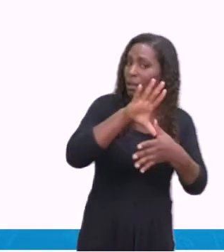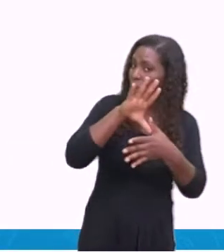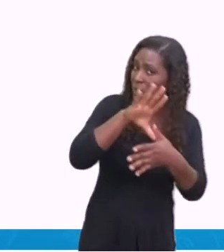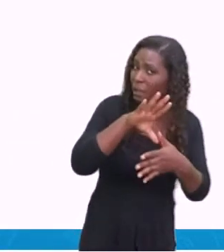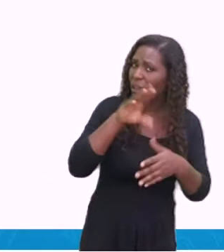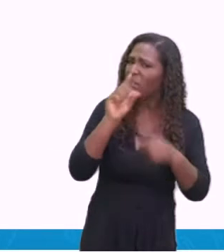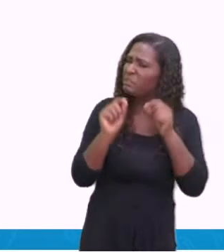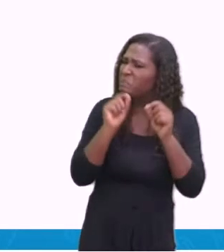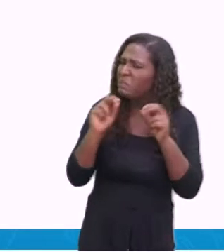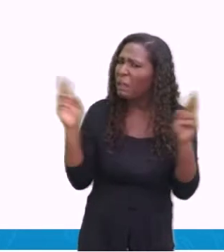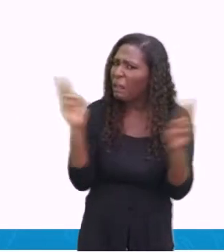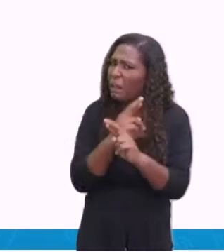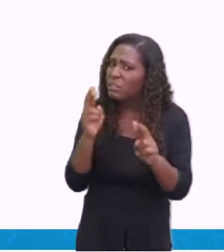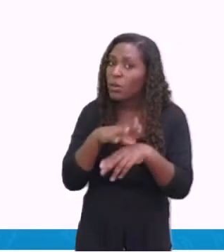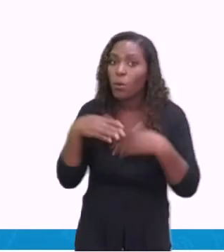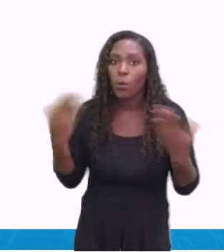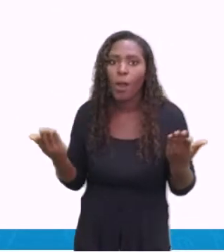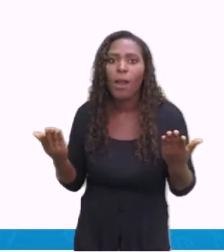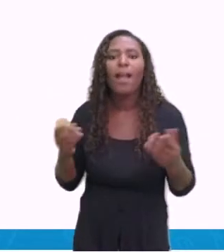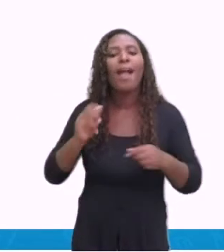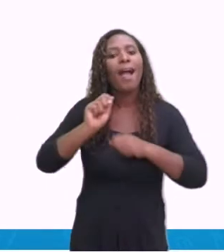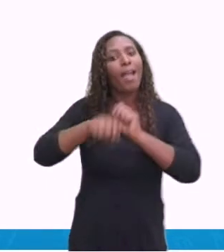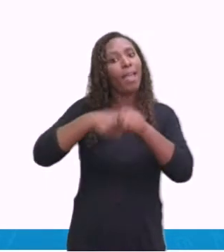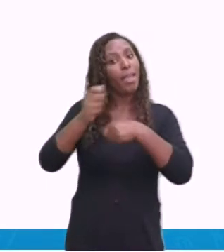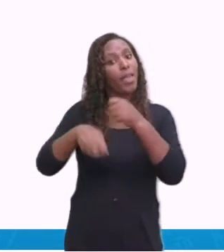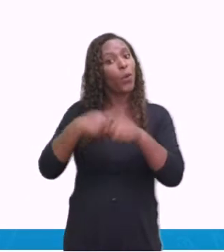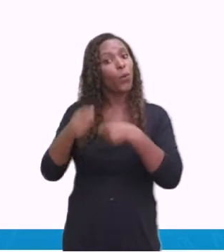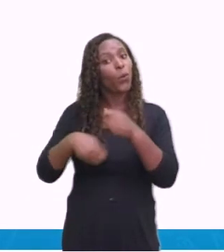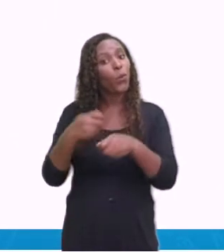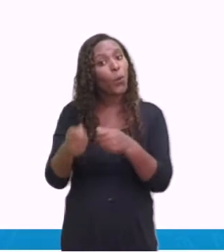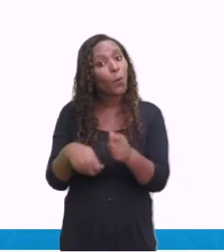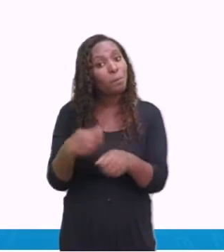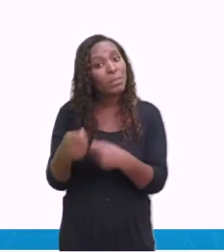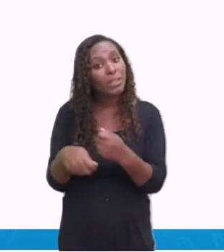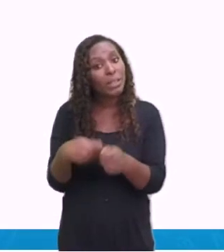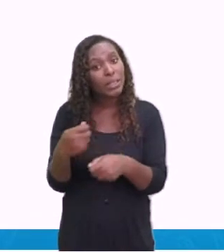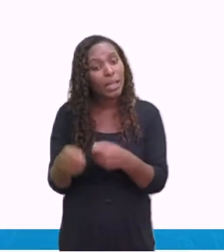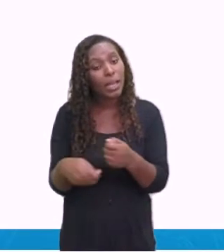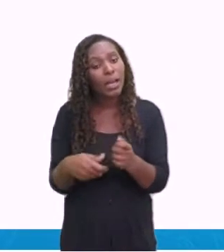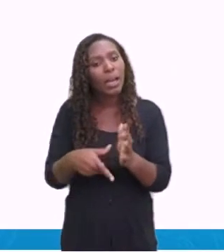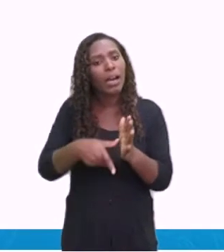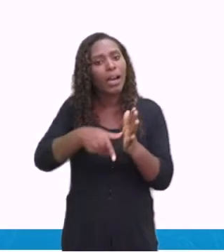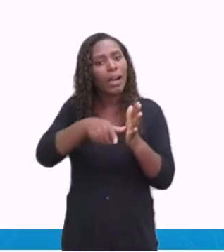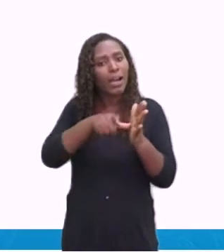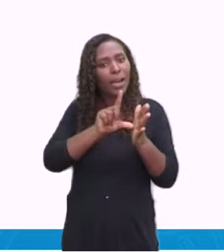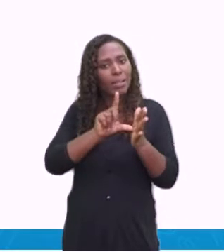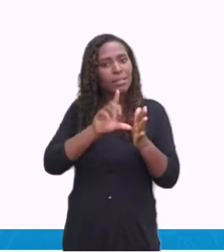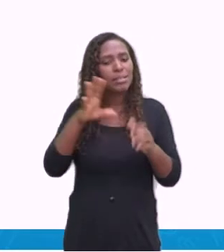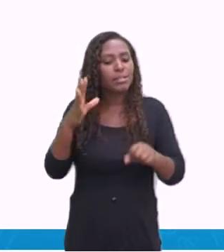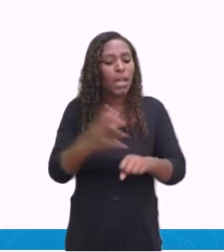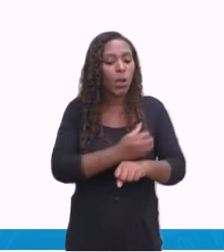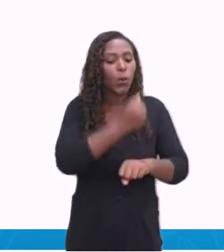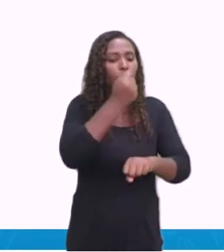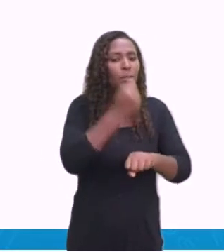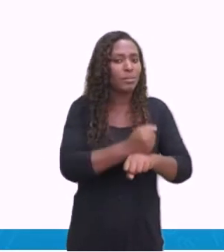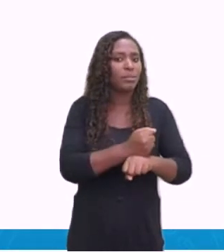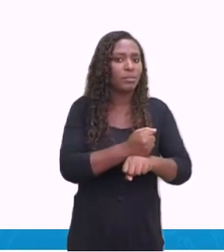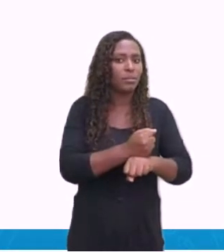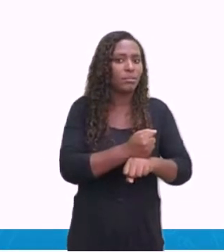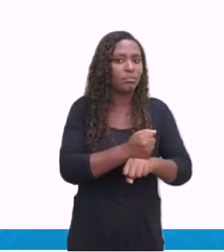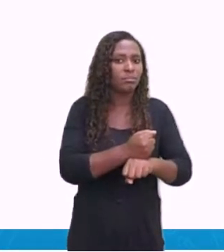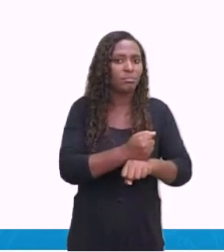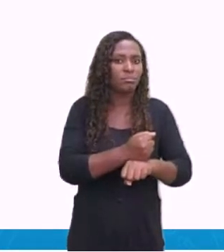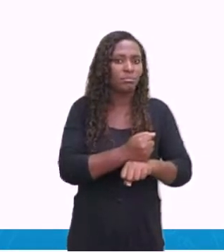economia pré-colonial. Veio através do vegetal,